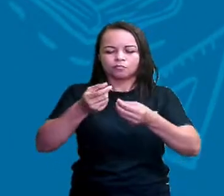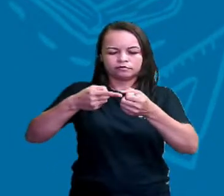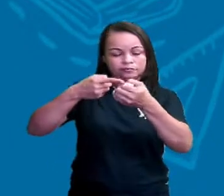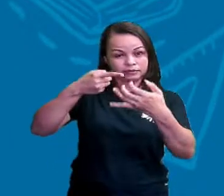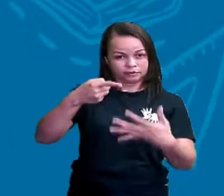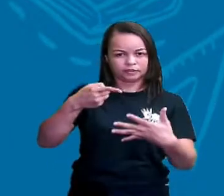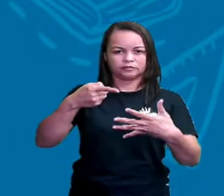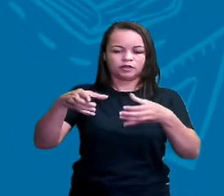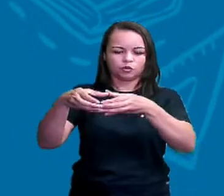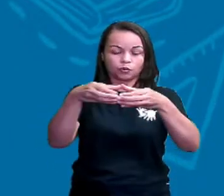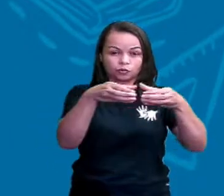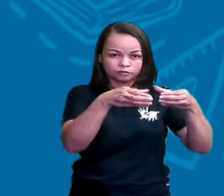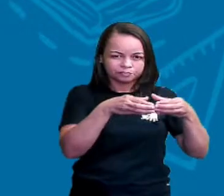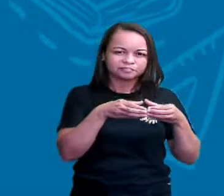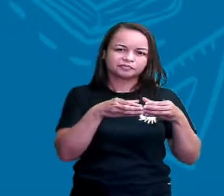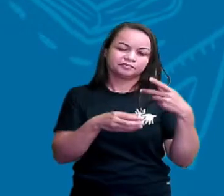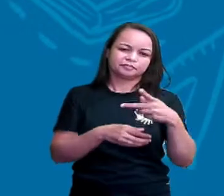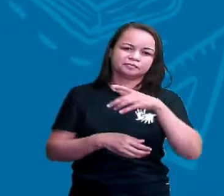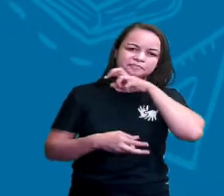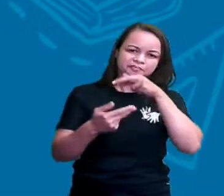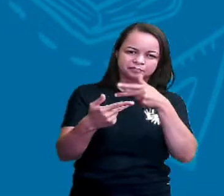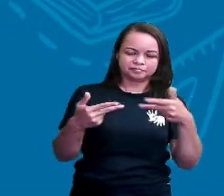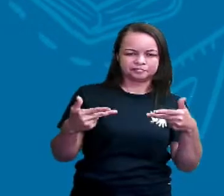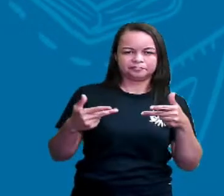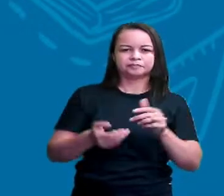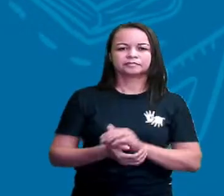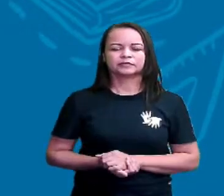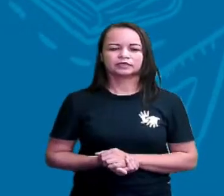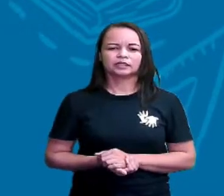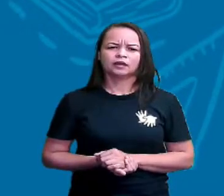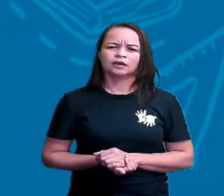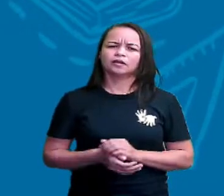esses animais. Obviamente que existem uma